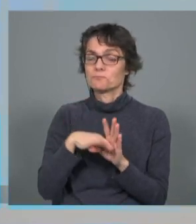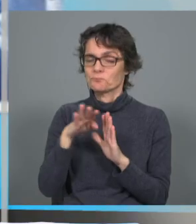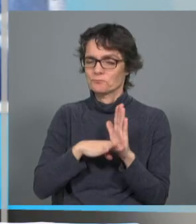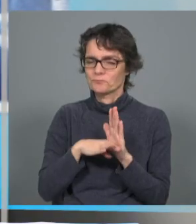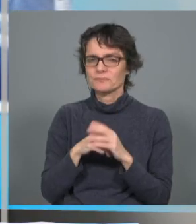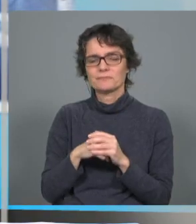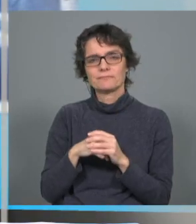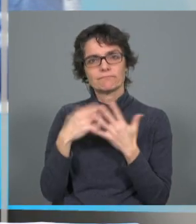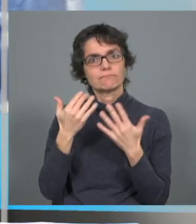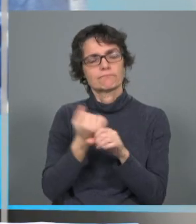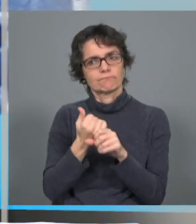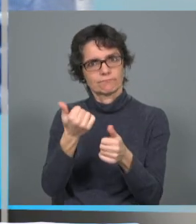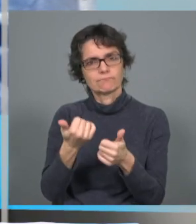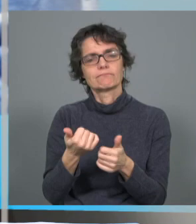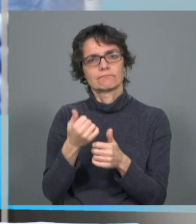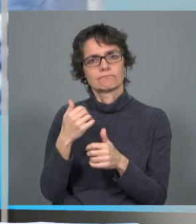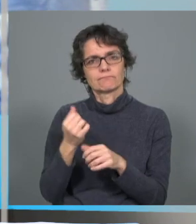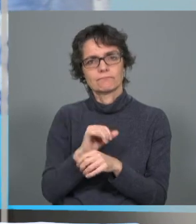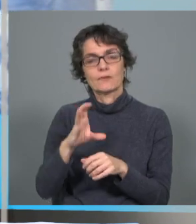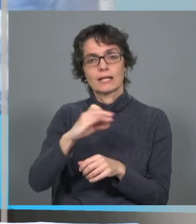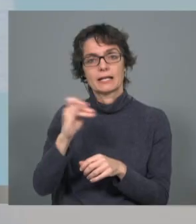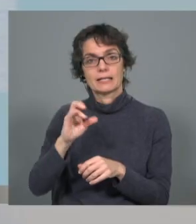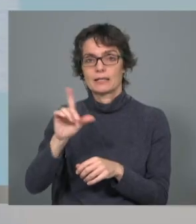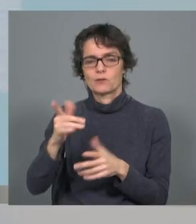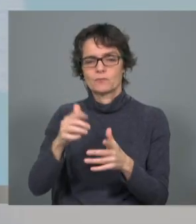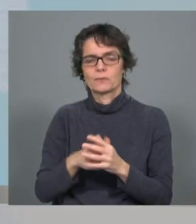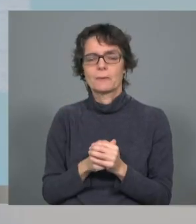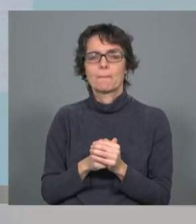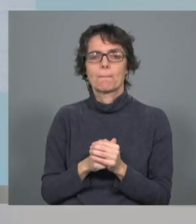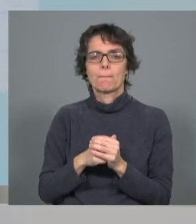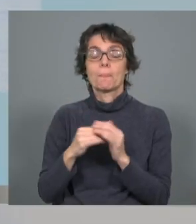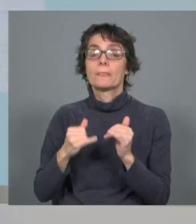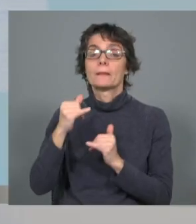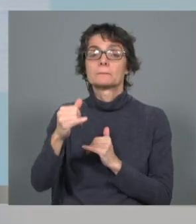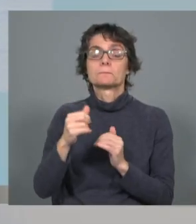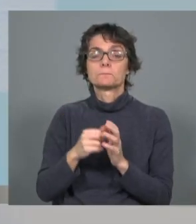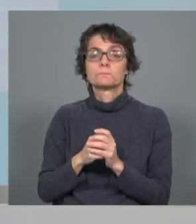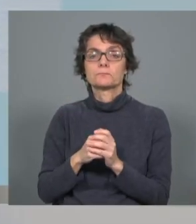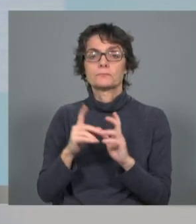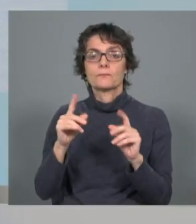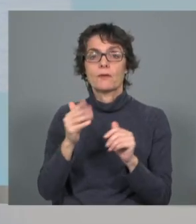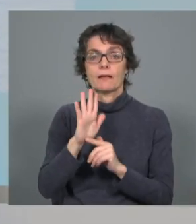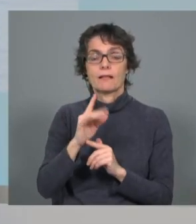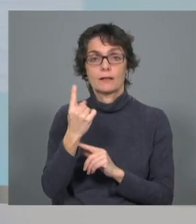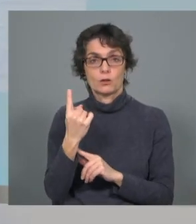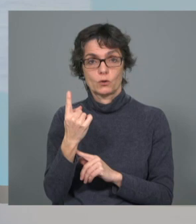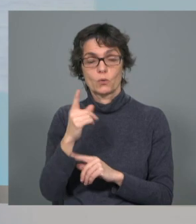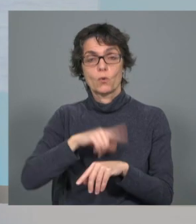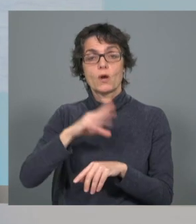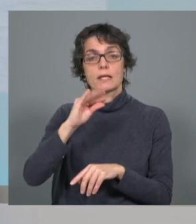felicidades para o trabalho na Cáritas de Lisboa. Muito obrigada. Mais logo voltamos até si na Antena 1, quando forem